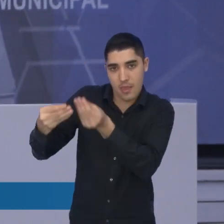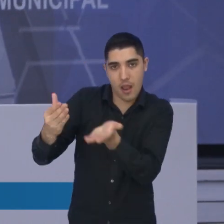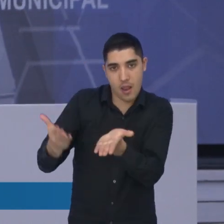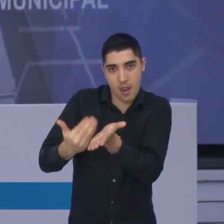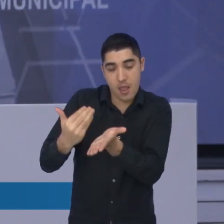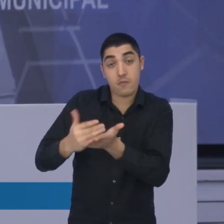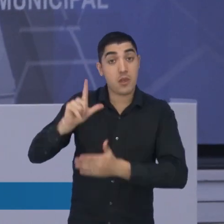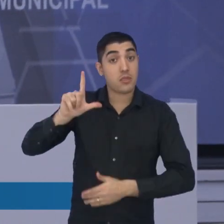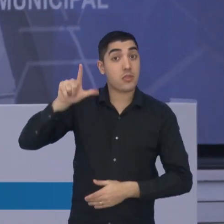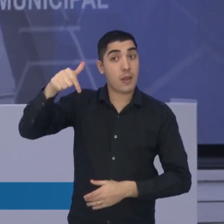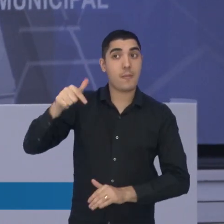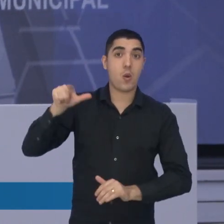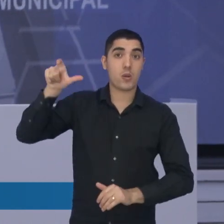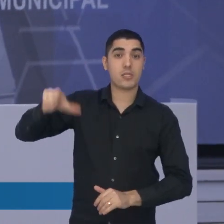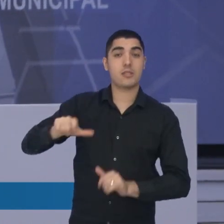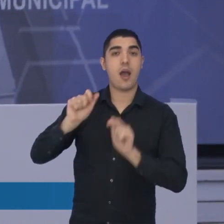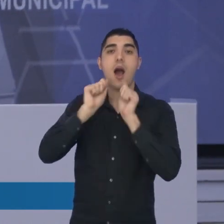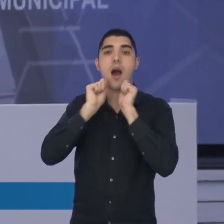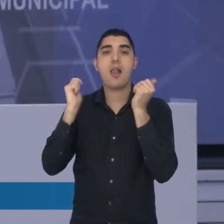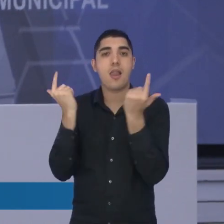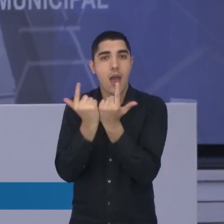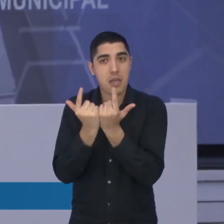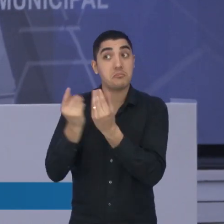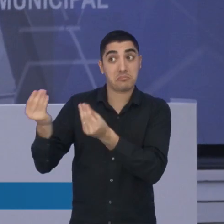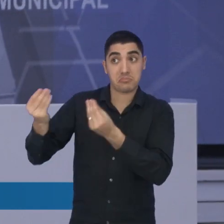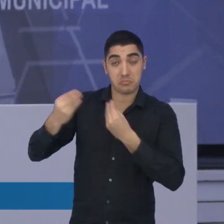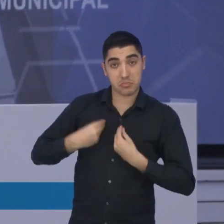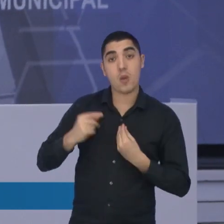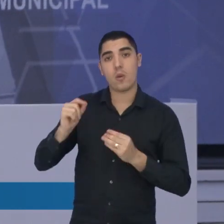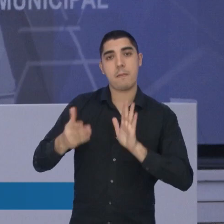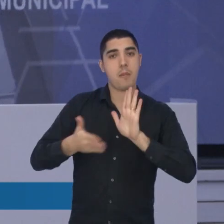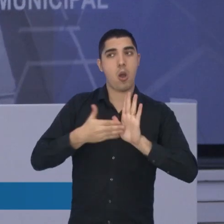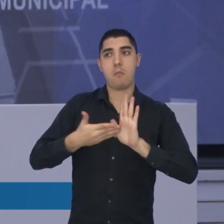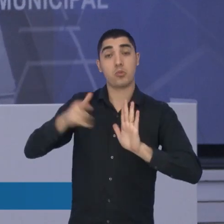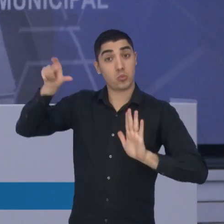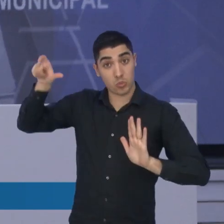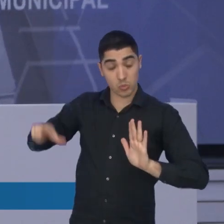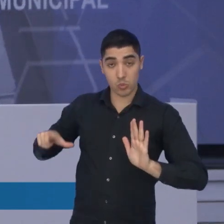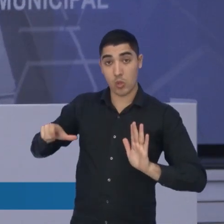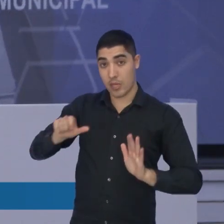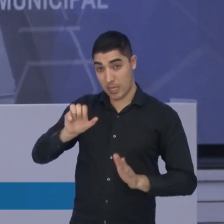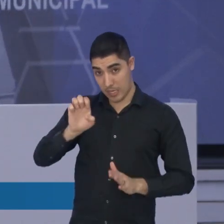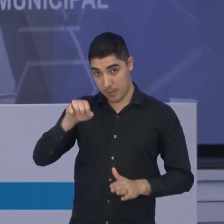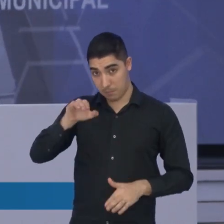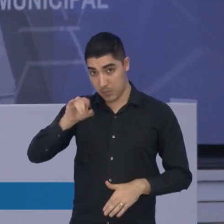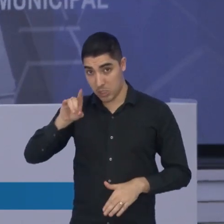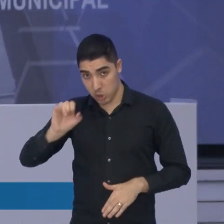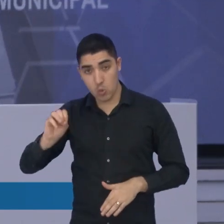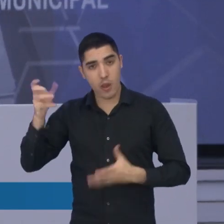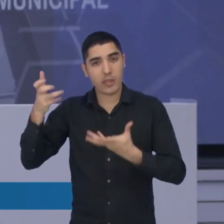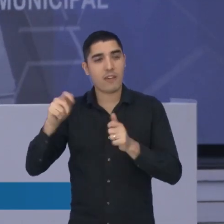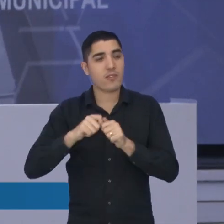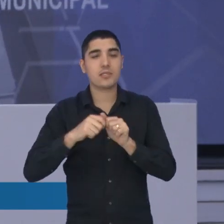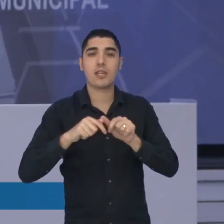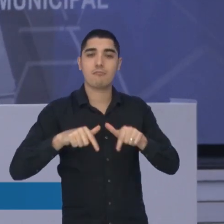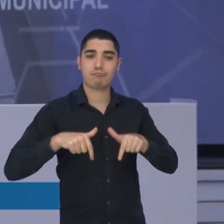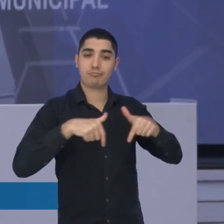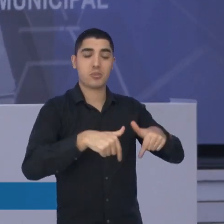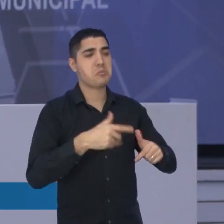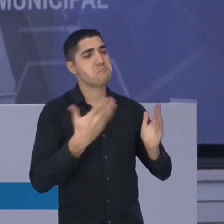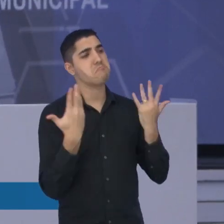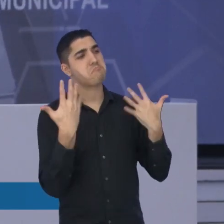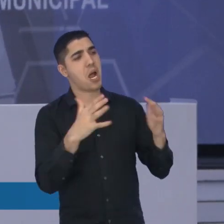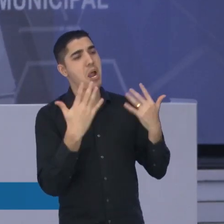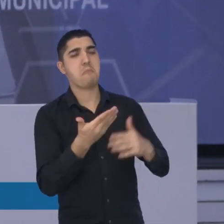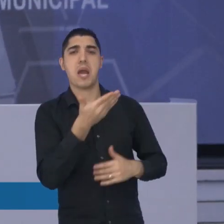recebi uma correspondência da Lesp, de propositura do deputado Emídio, me parabenizando pelo livro e informando que o livro agora faz parte